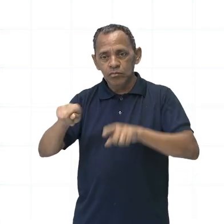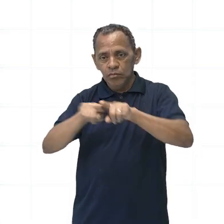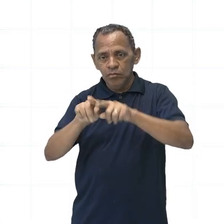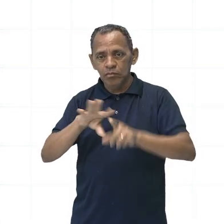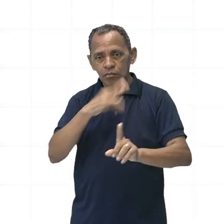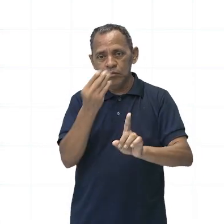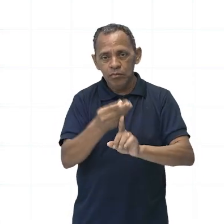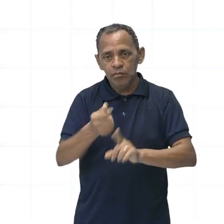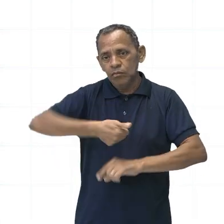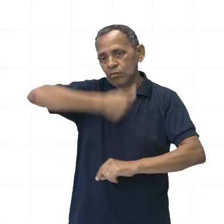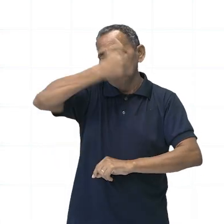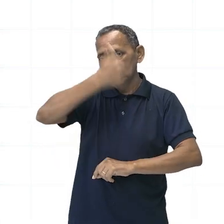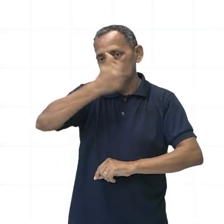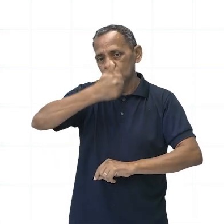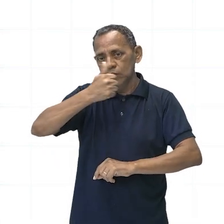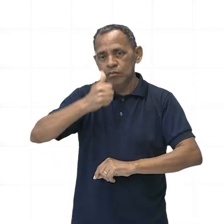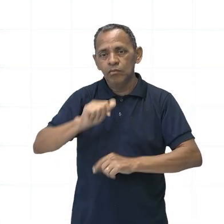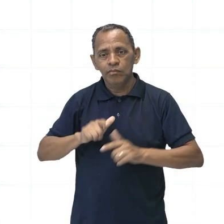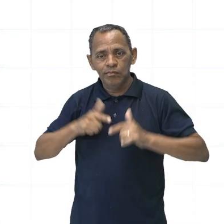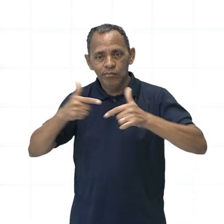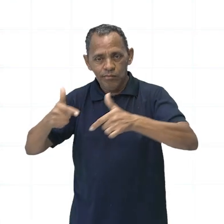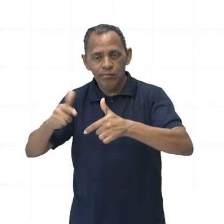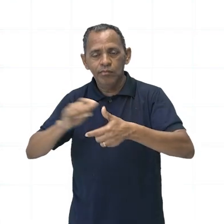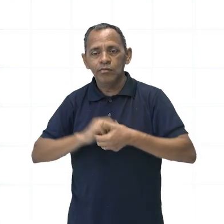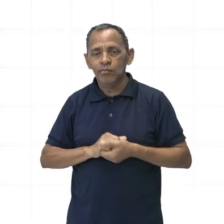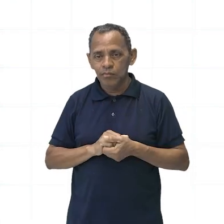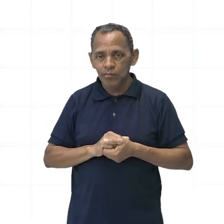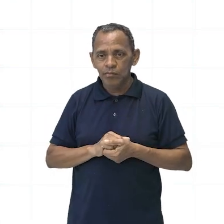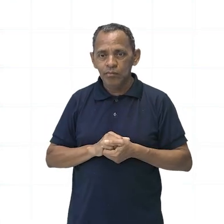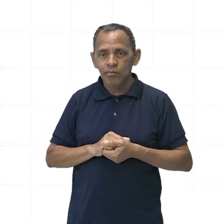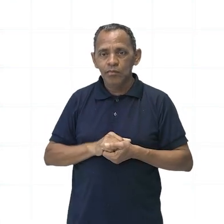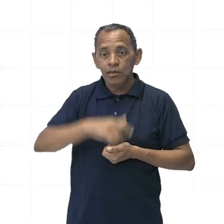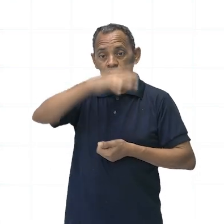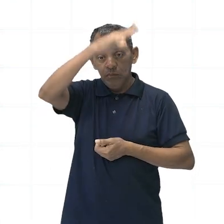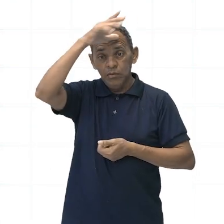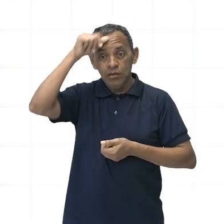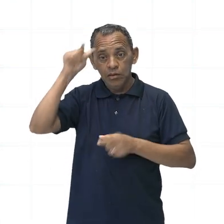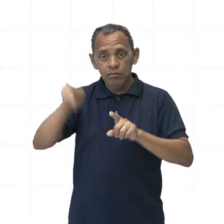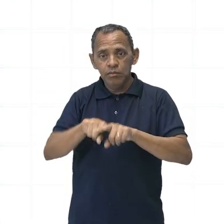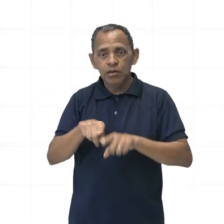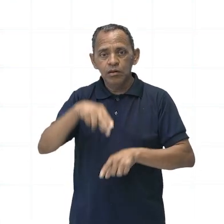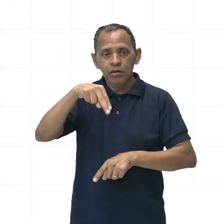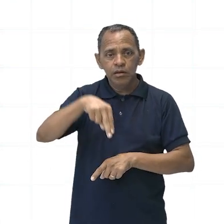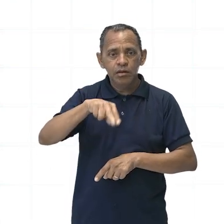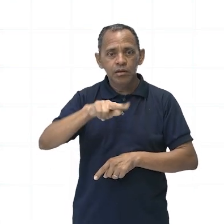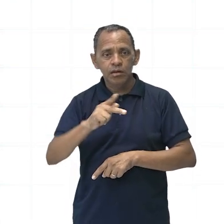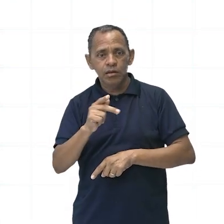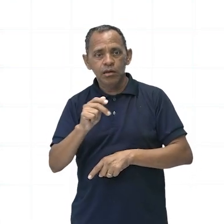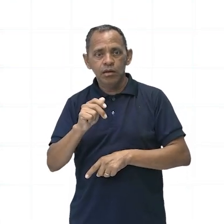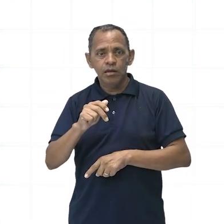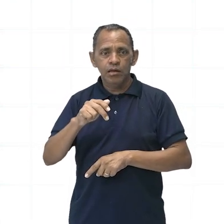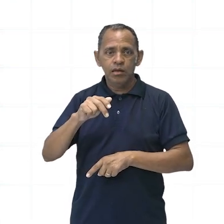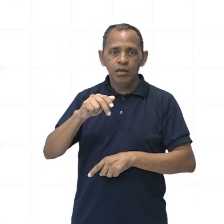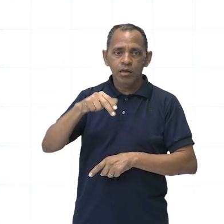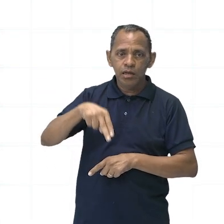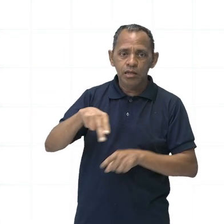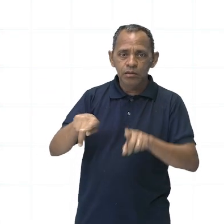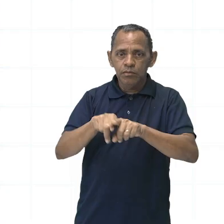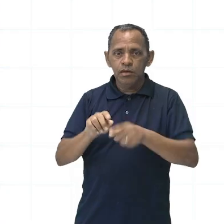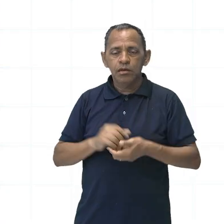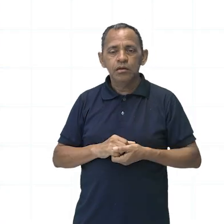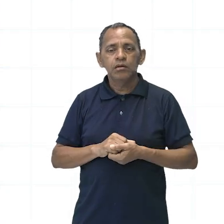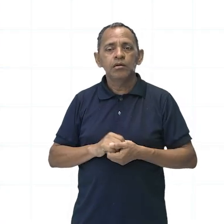o primeiro no movimento hip hop Manaus, MHM, que completou 30 anos